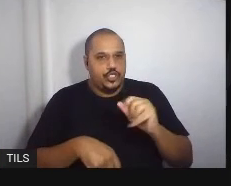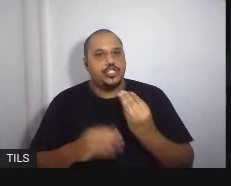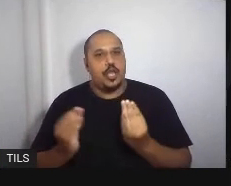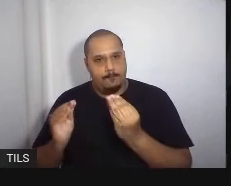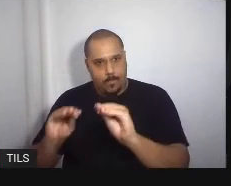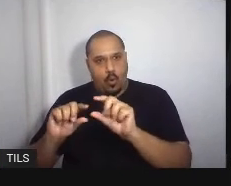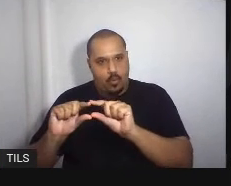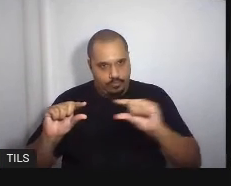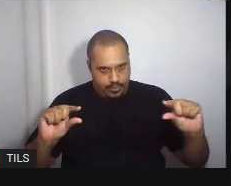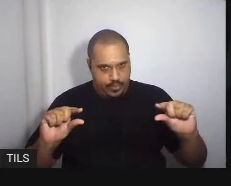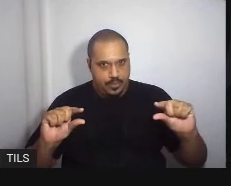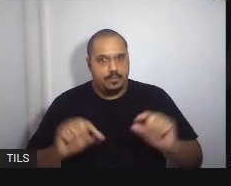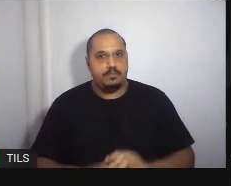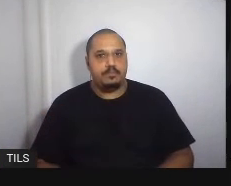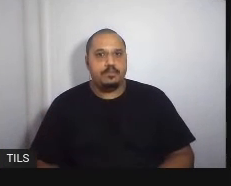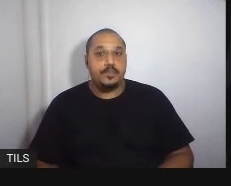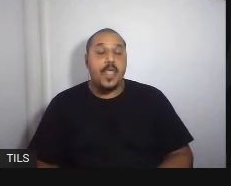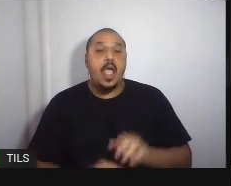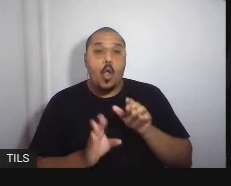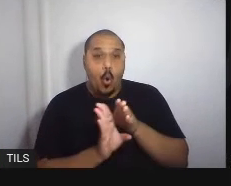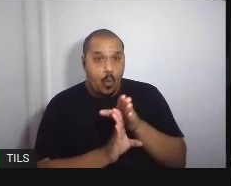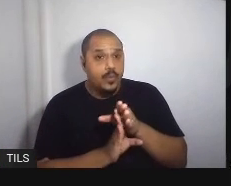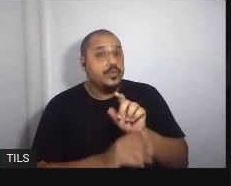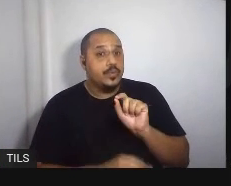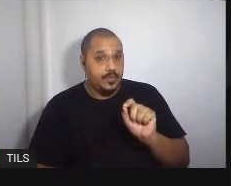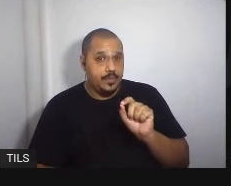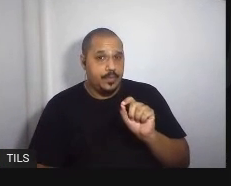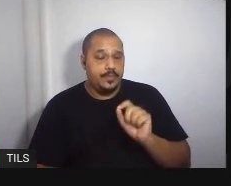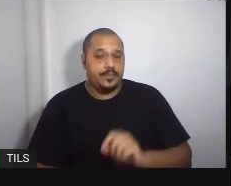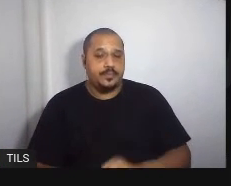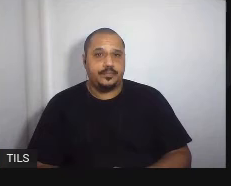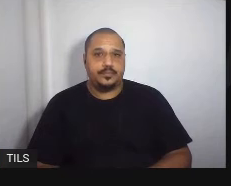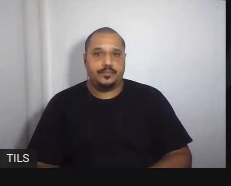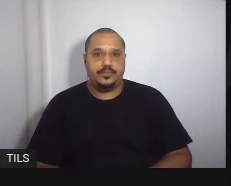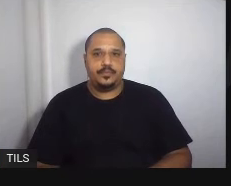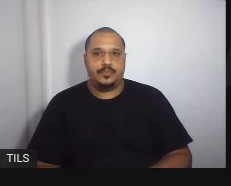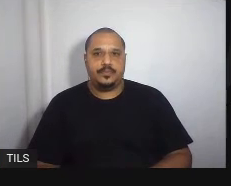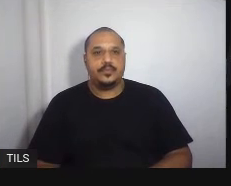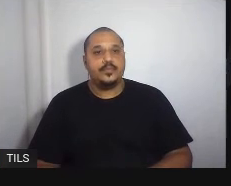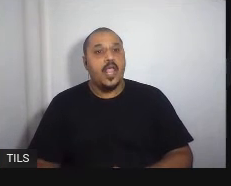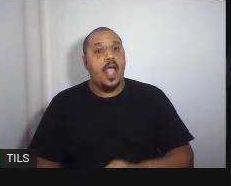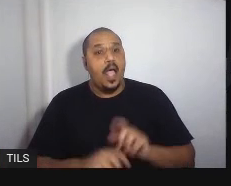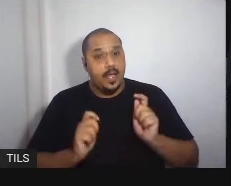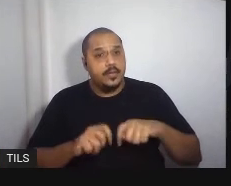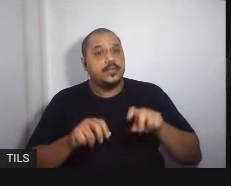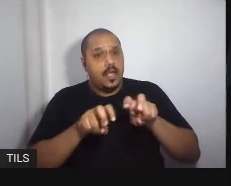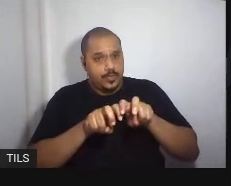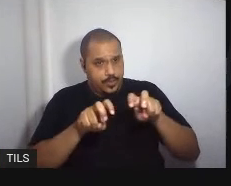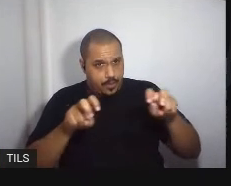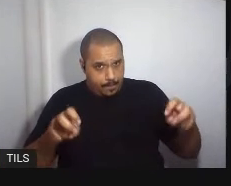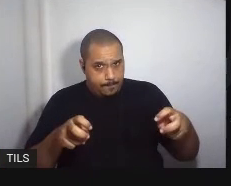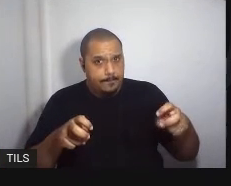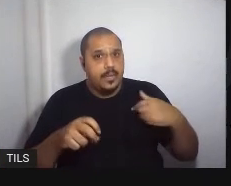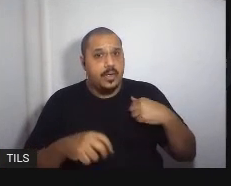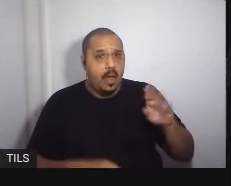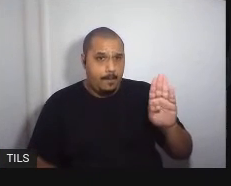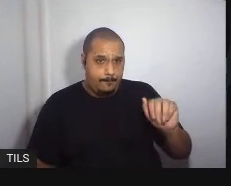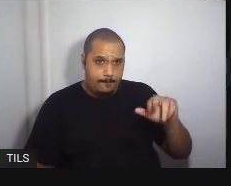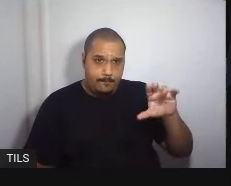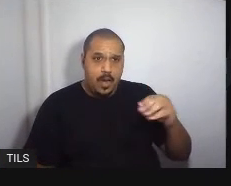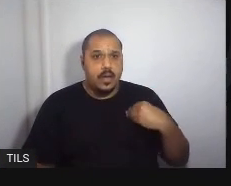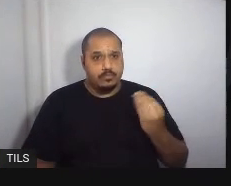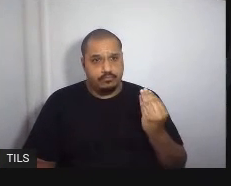e é o que a gente sugere que seja, em que as bancas sejam concentradas. Então, banca